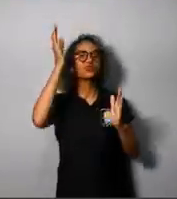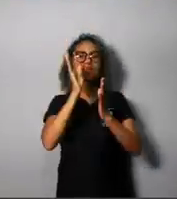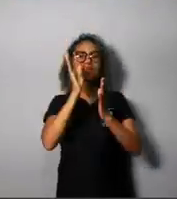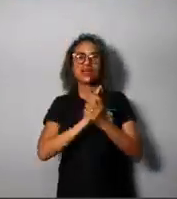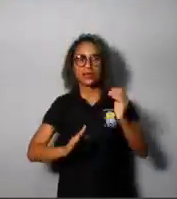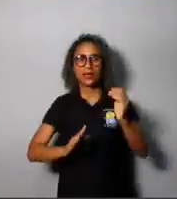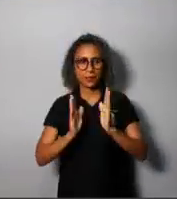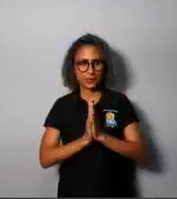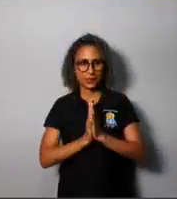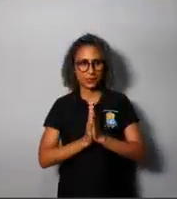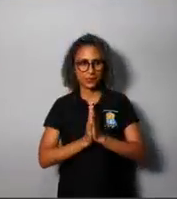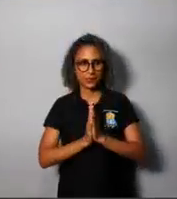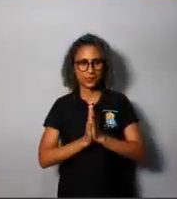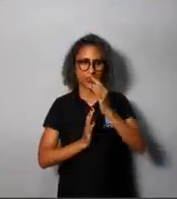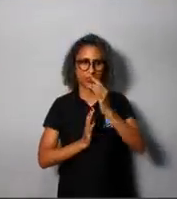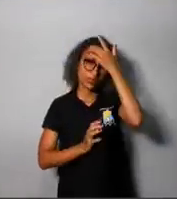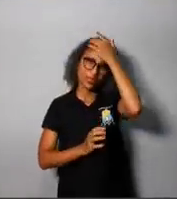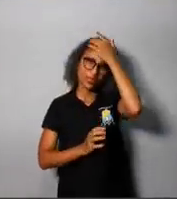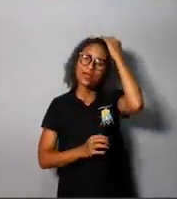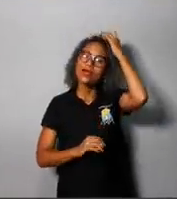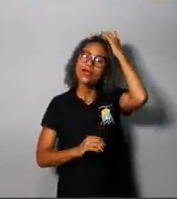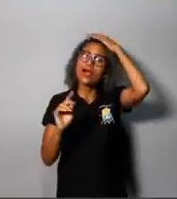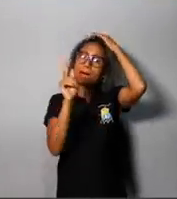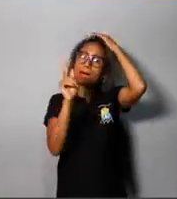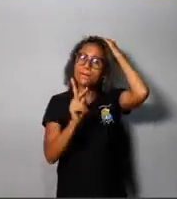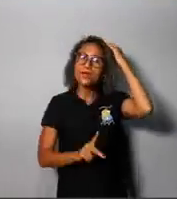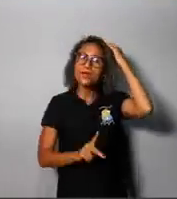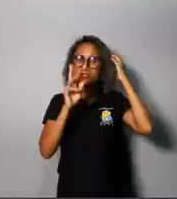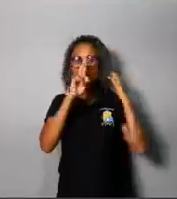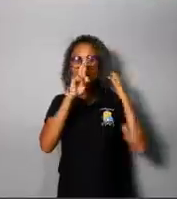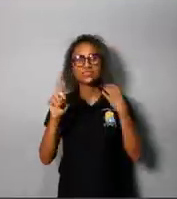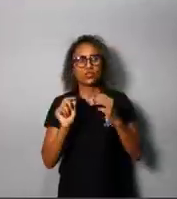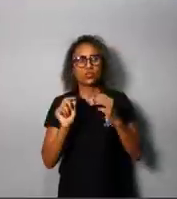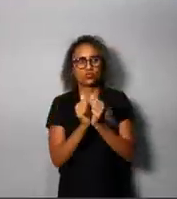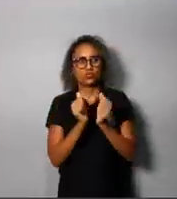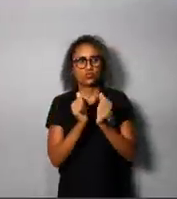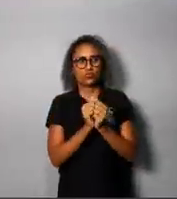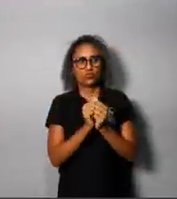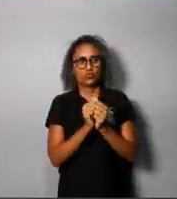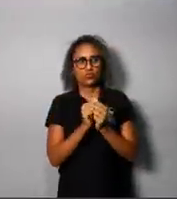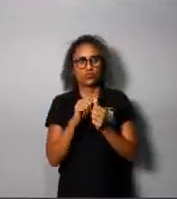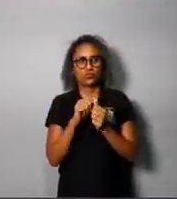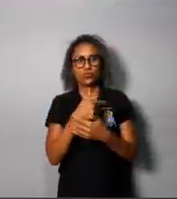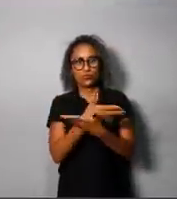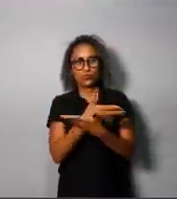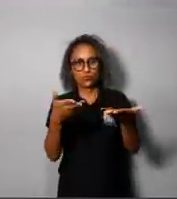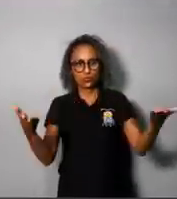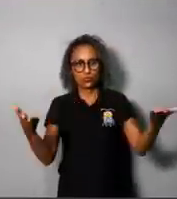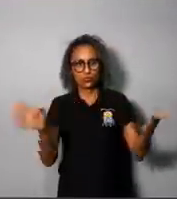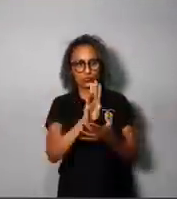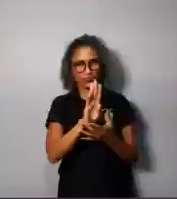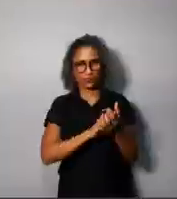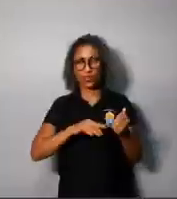do Senhor esteja sempre convosco. O amor de Cristo nos uniu.